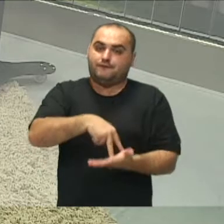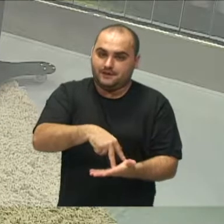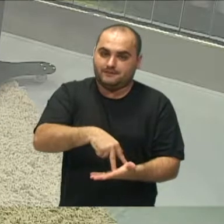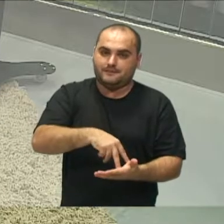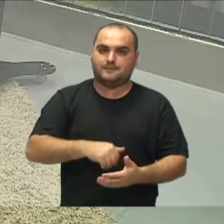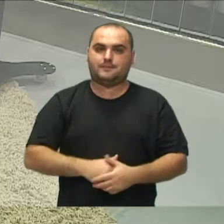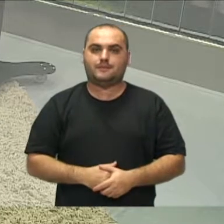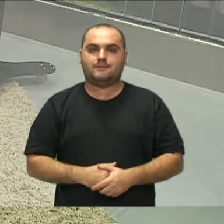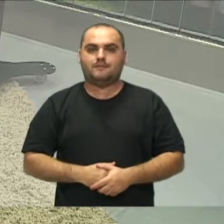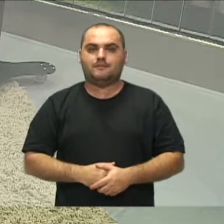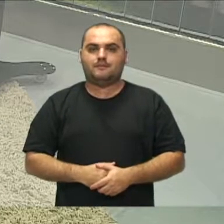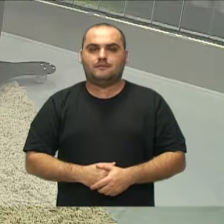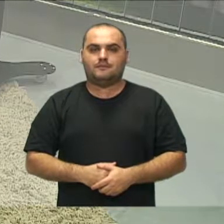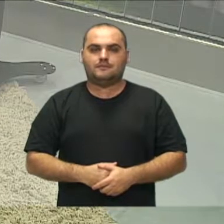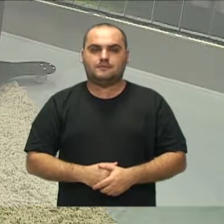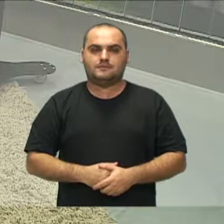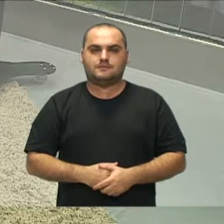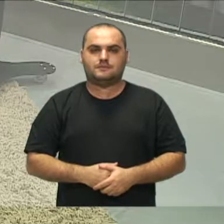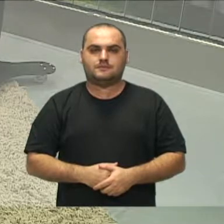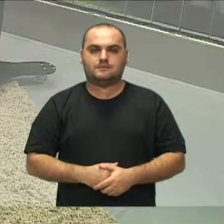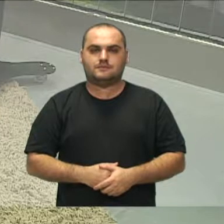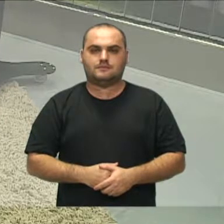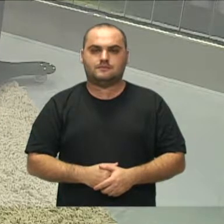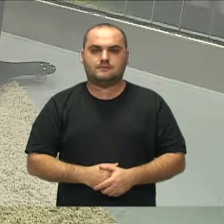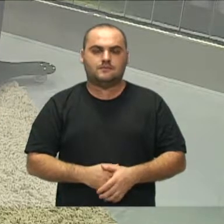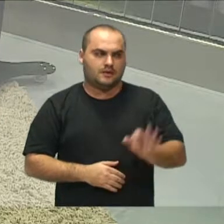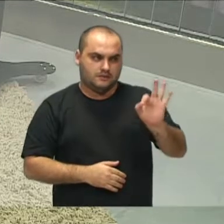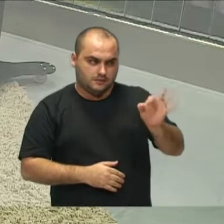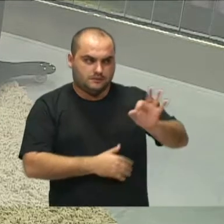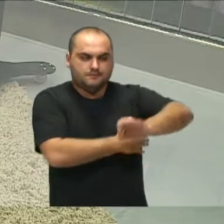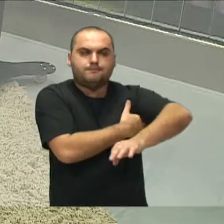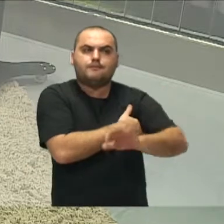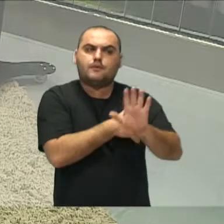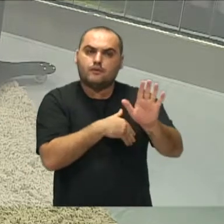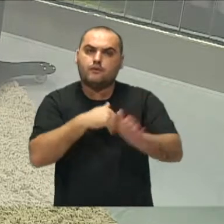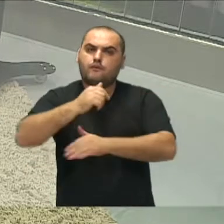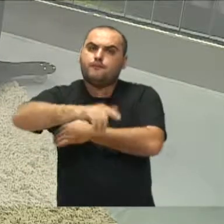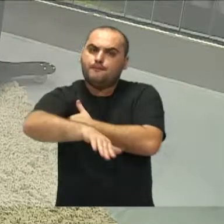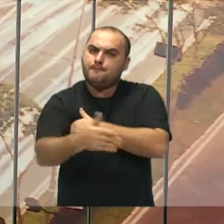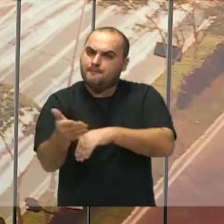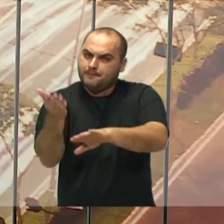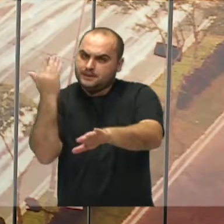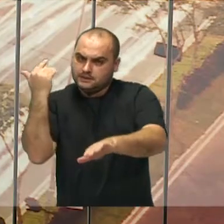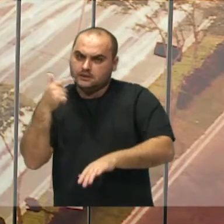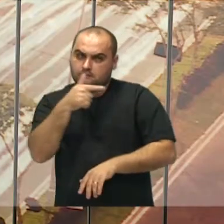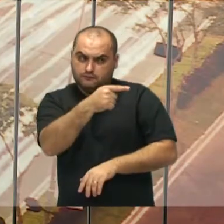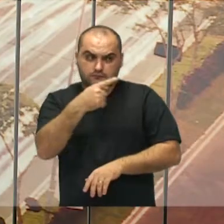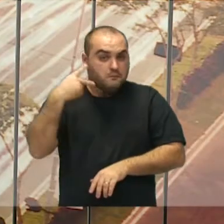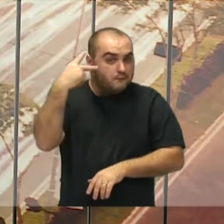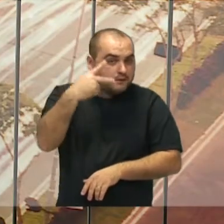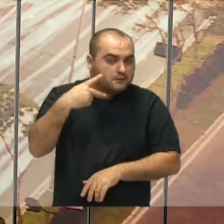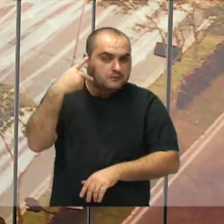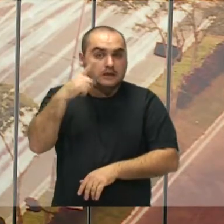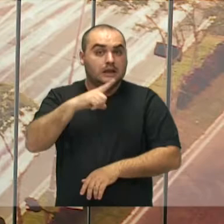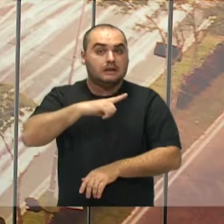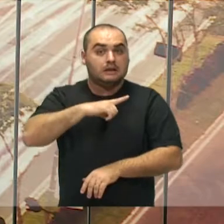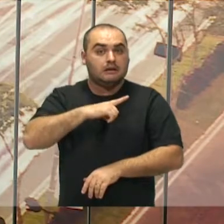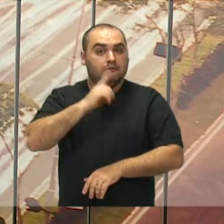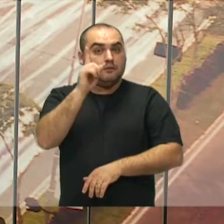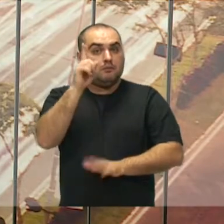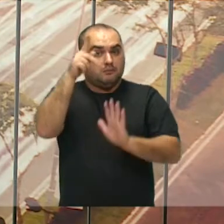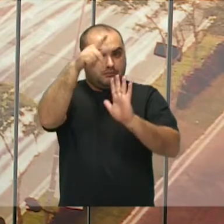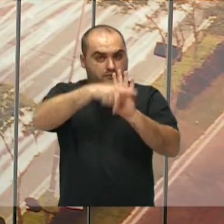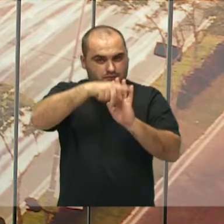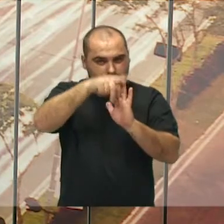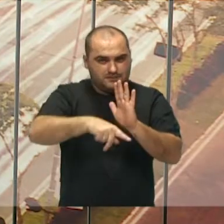isso. Certo. Vereadora, na tua passagem aqui pela Câmara de Vereadores, teve um projeto que na época